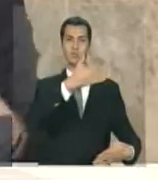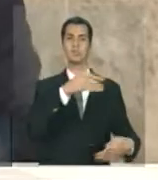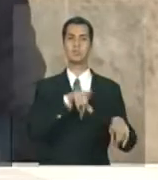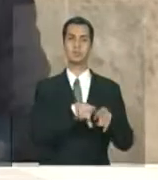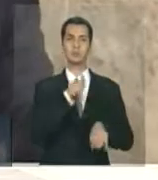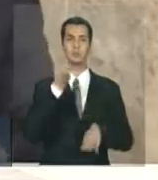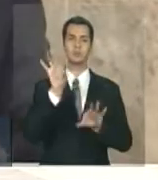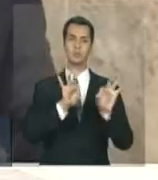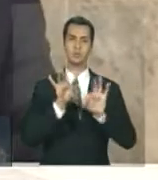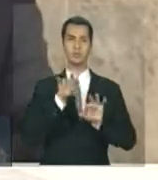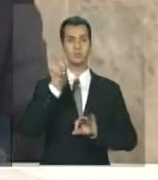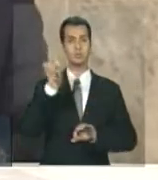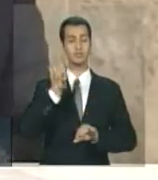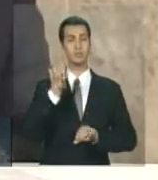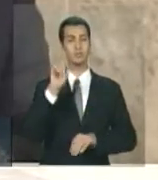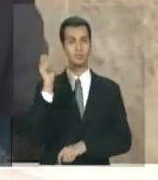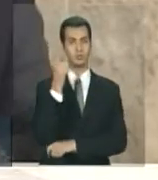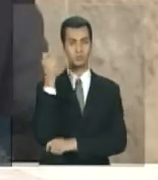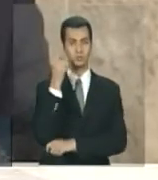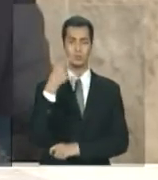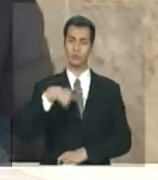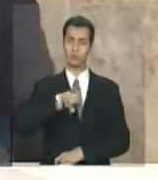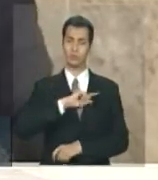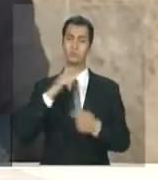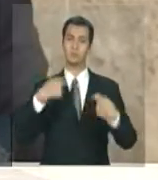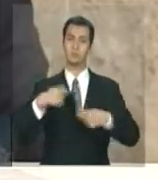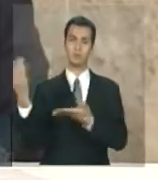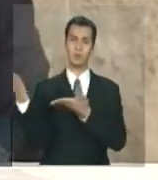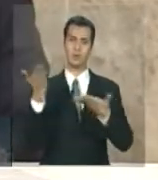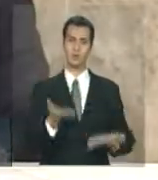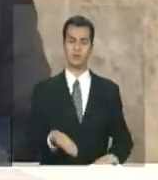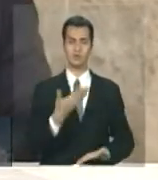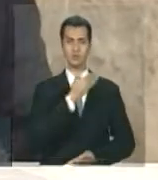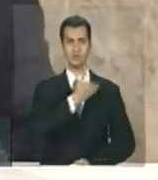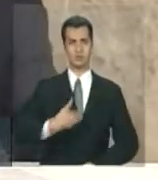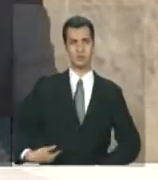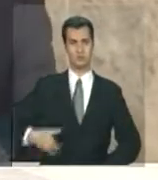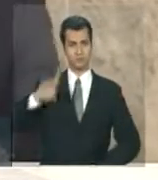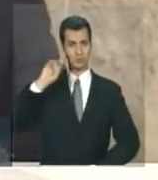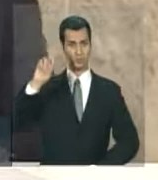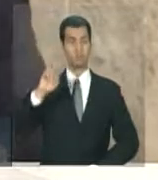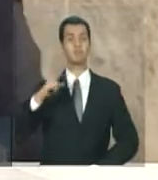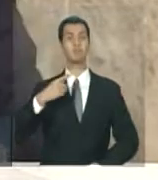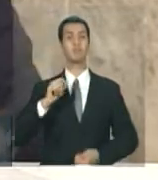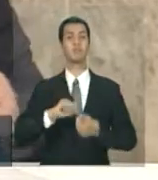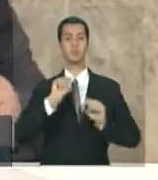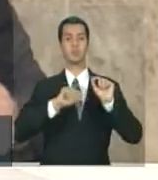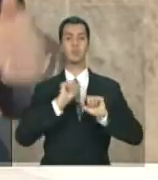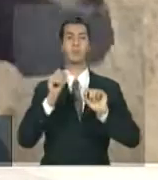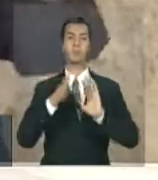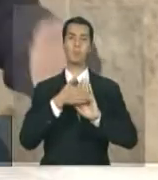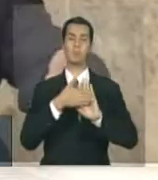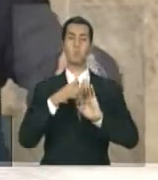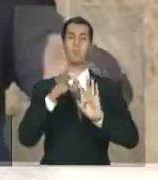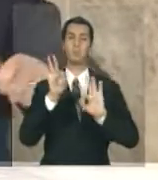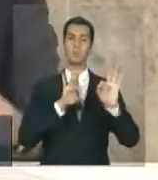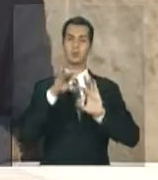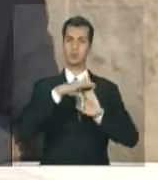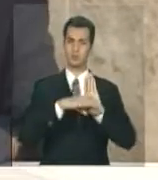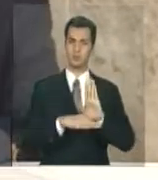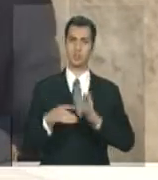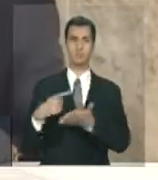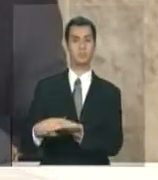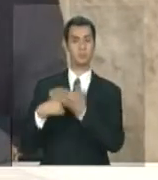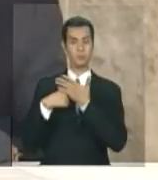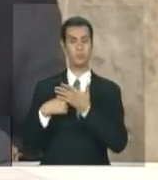Grande do Sul. Tivemos que chamar os governadores para trazer os projetos, mostrar a situação dos